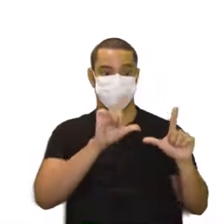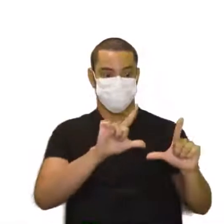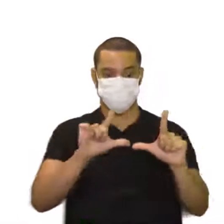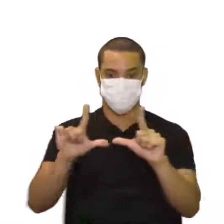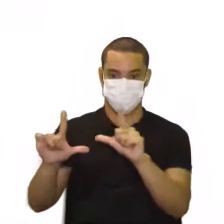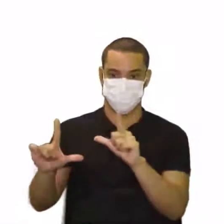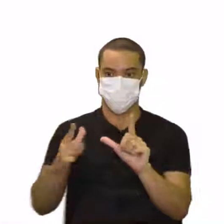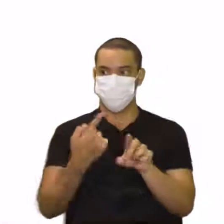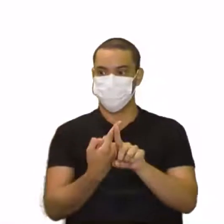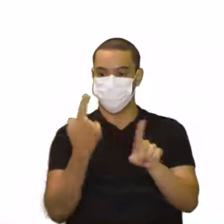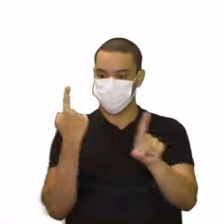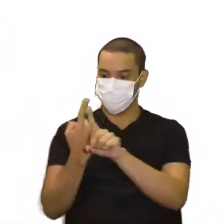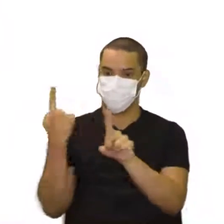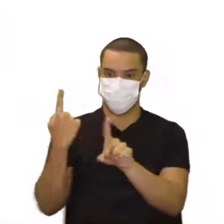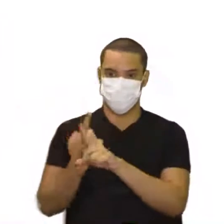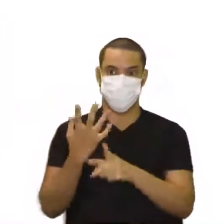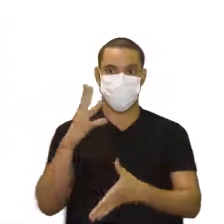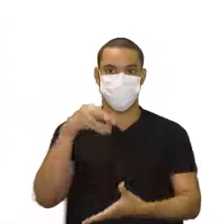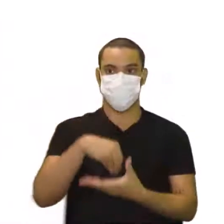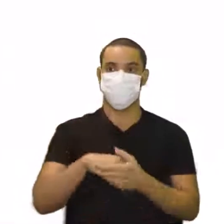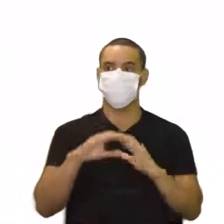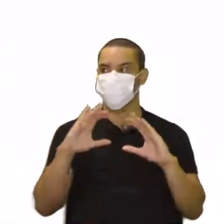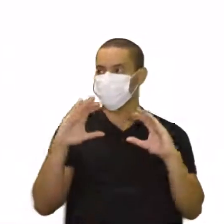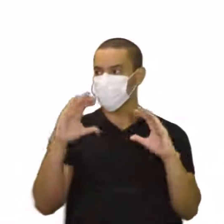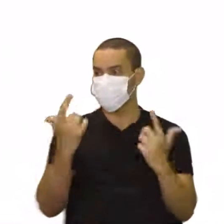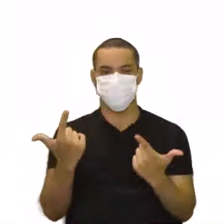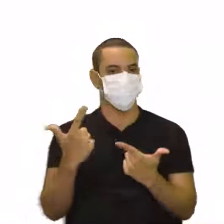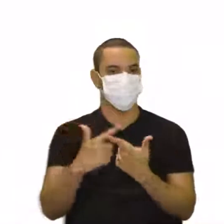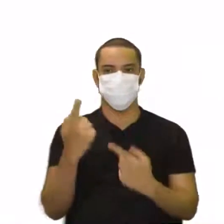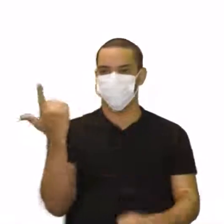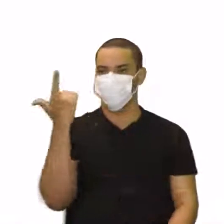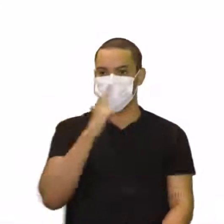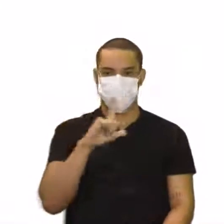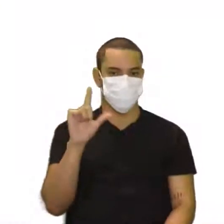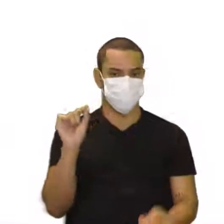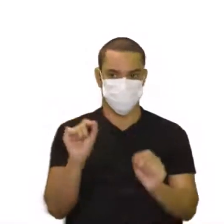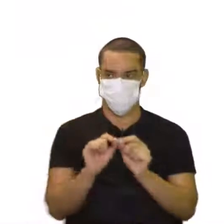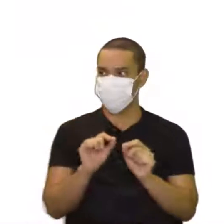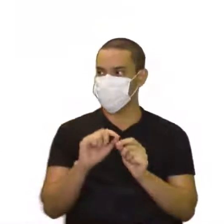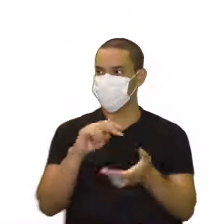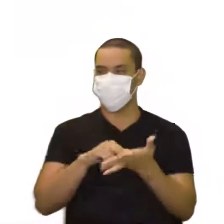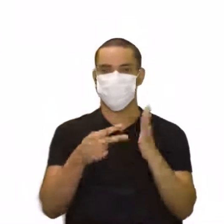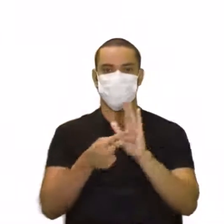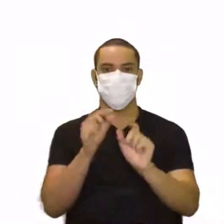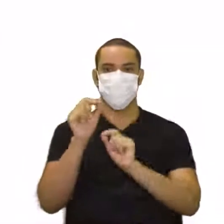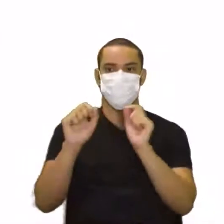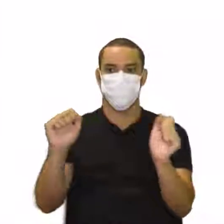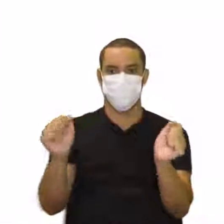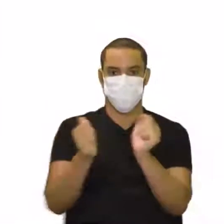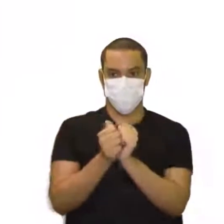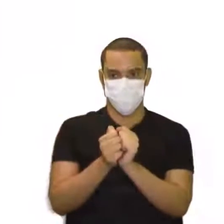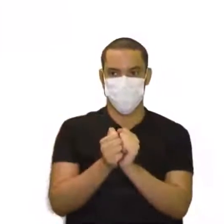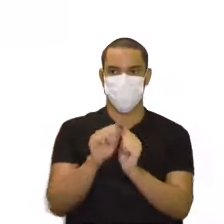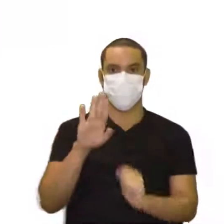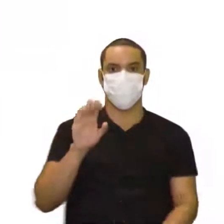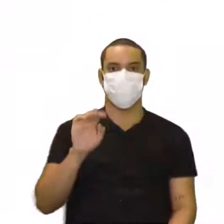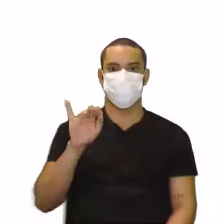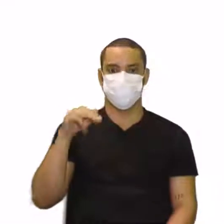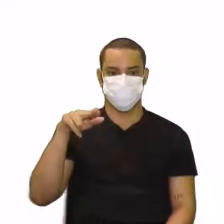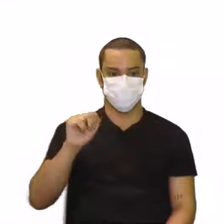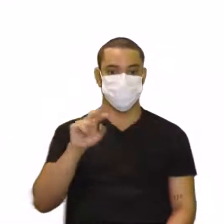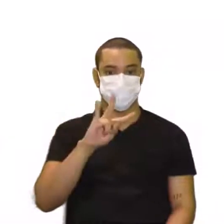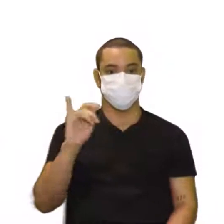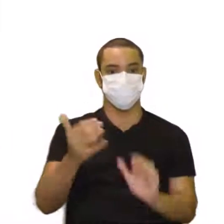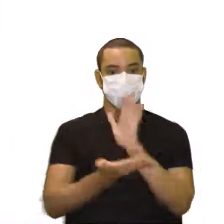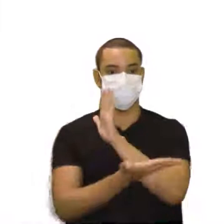que são isoladas, claro, né, porque senão elas não iam conseguir fazer isso daí, elas são ligadas à bobina e elas vão retirar